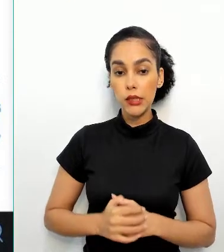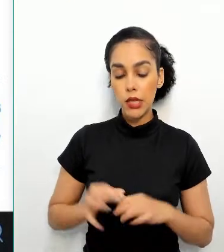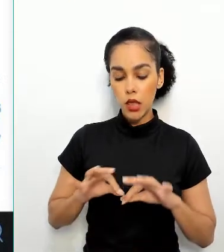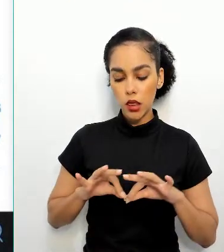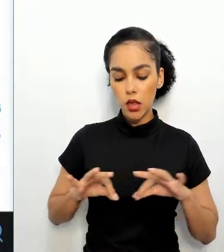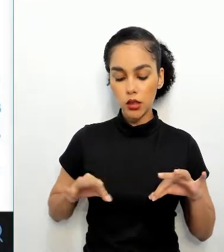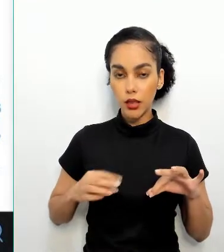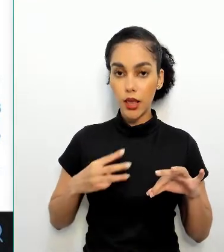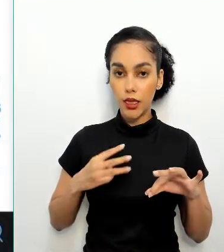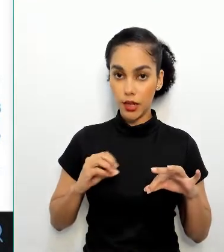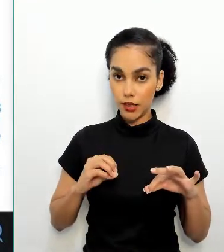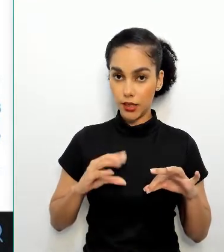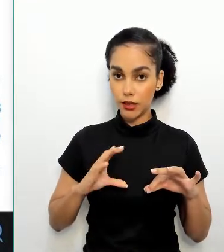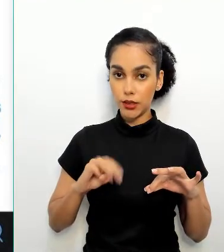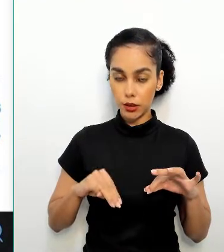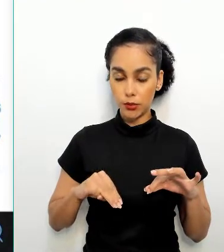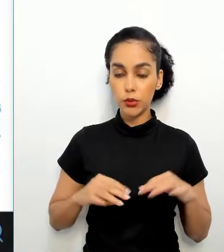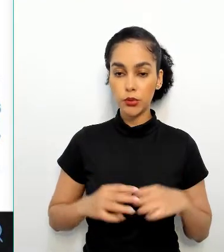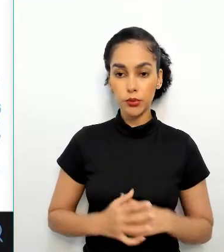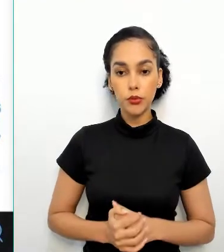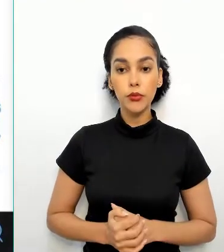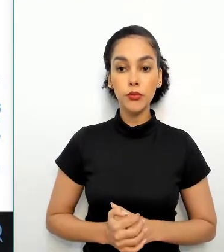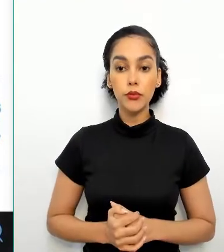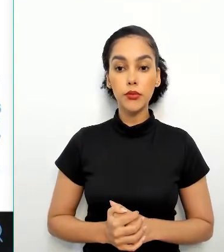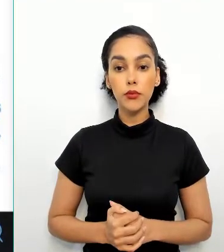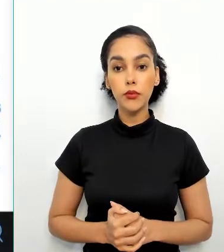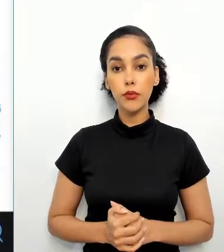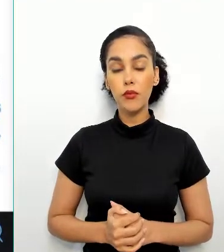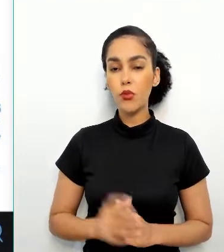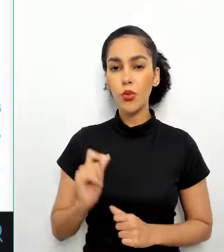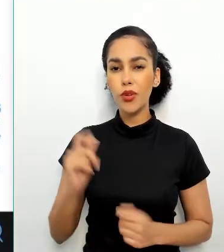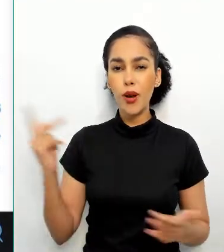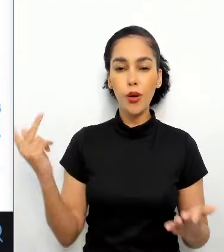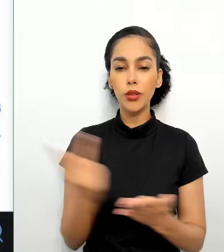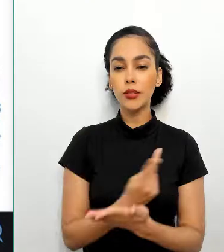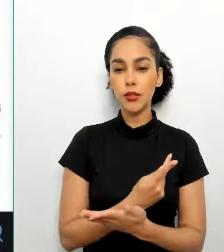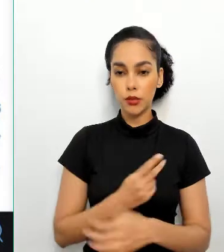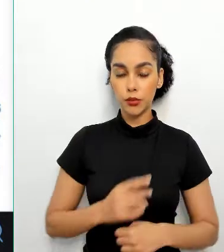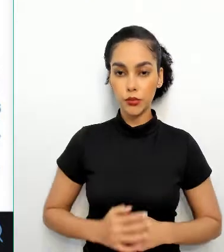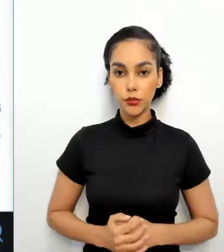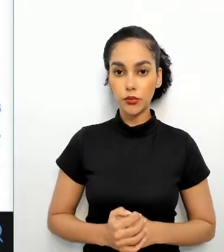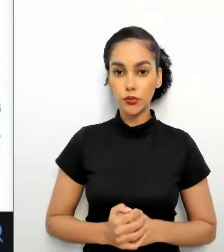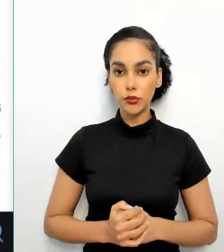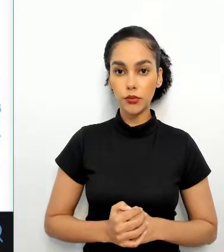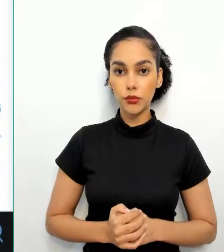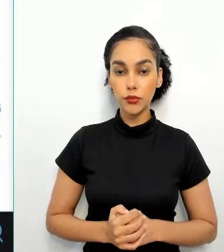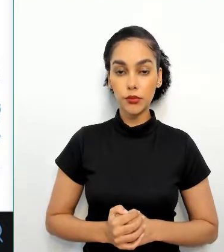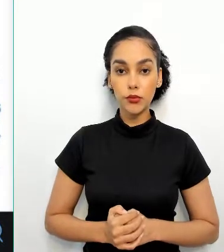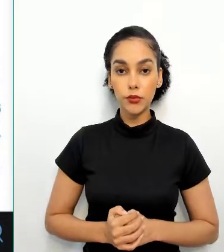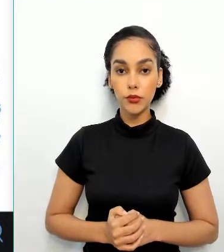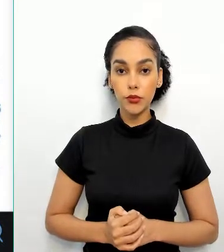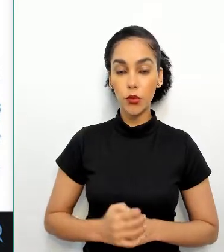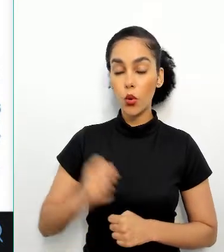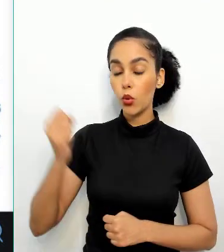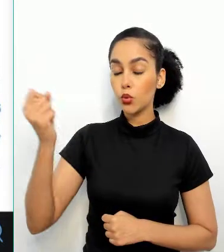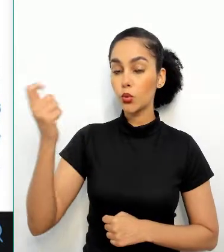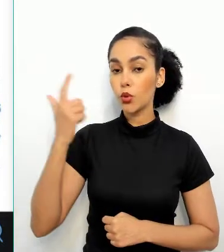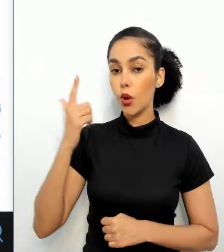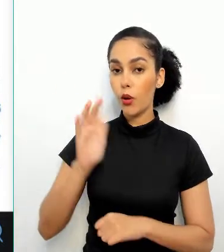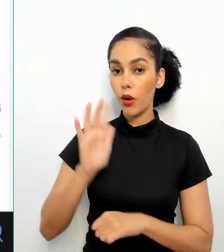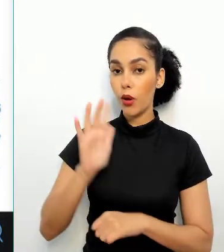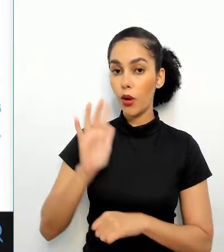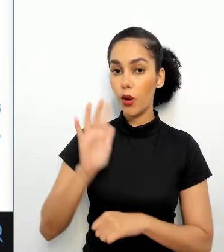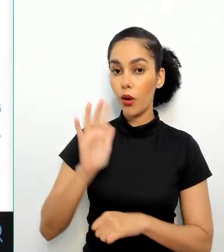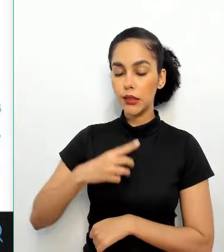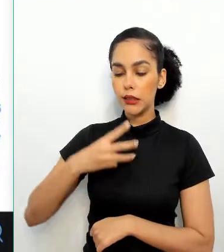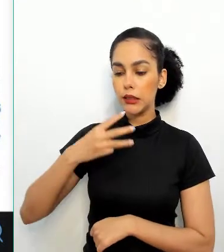30 centímetros de distância aqui, né? 30 centímetros. O que é que vai acontecer? Com o sol da